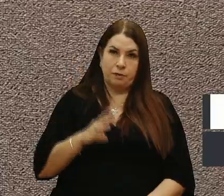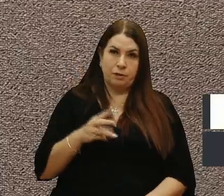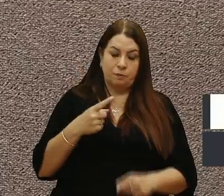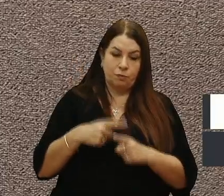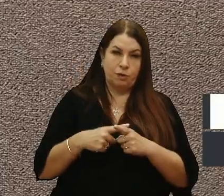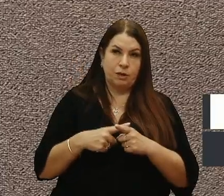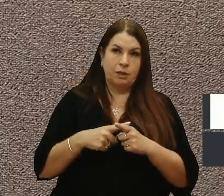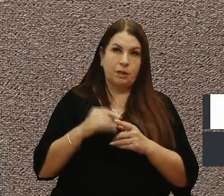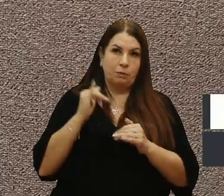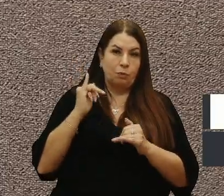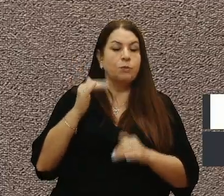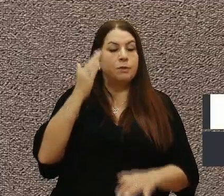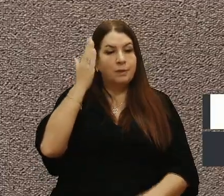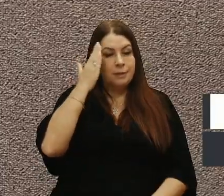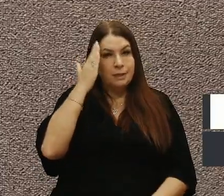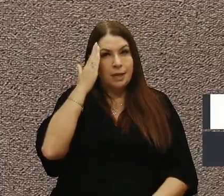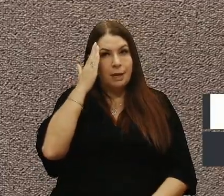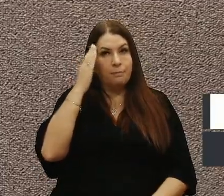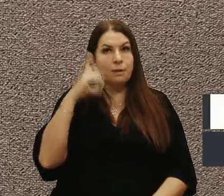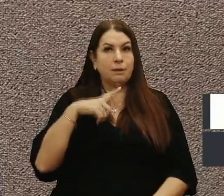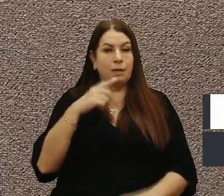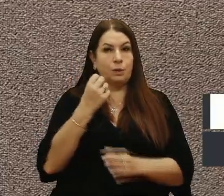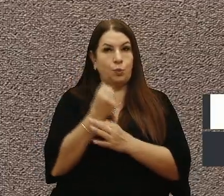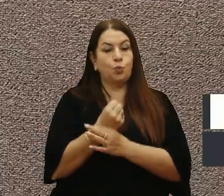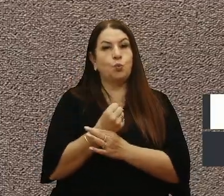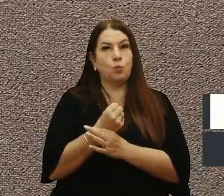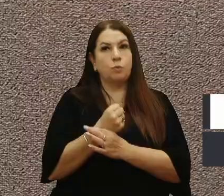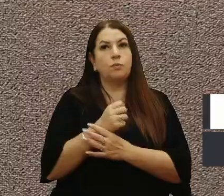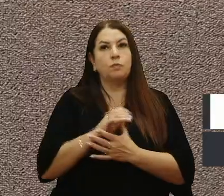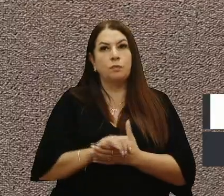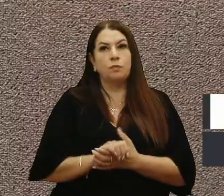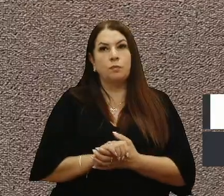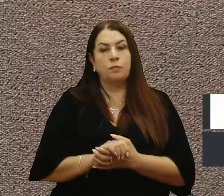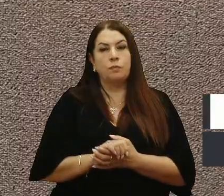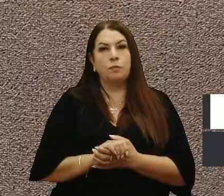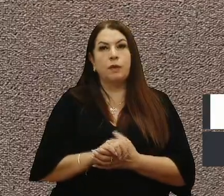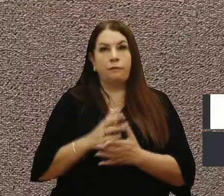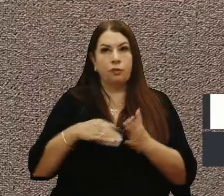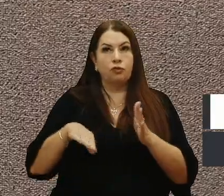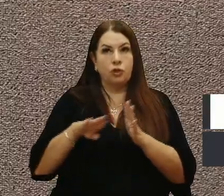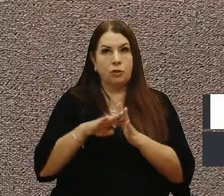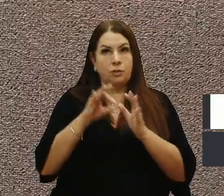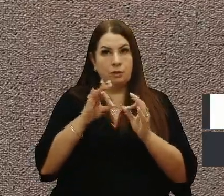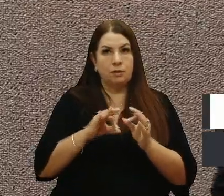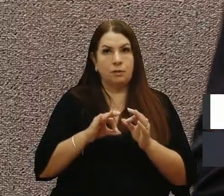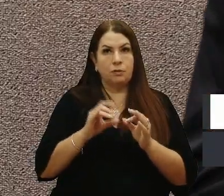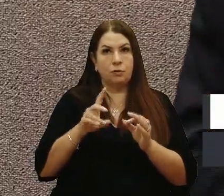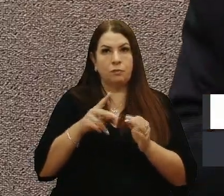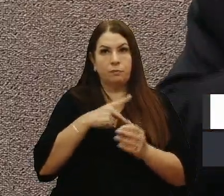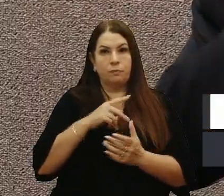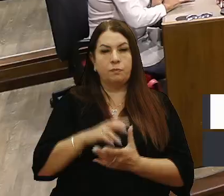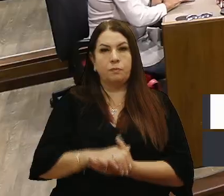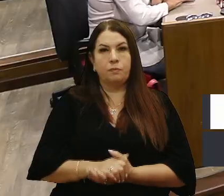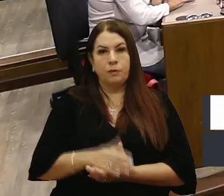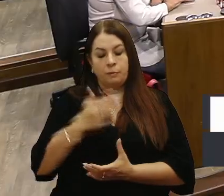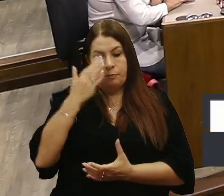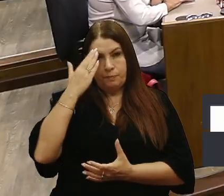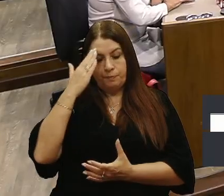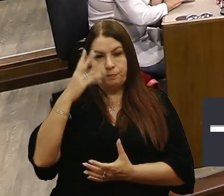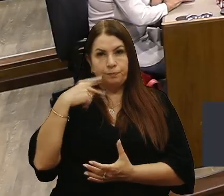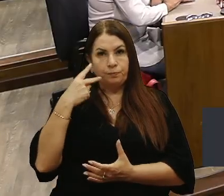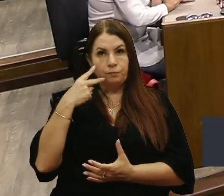quem pega ônibus sabe que está seguro e que vai chegar no destino. Era isso, senhor presidente.